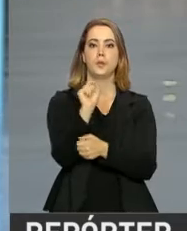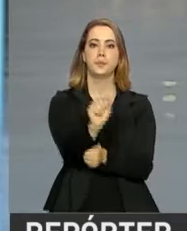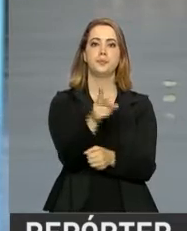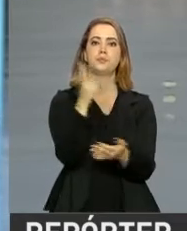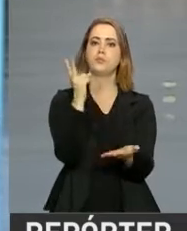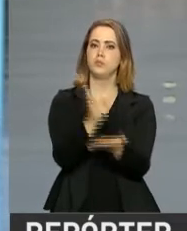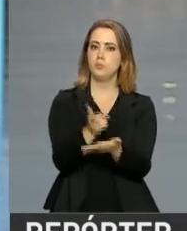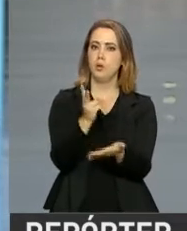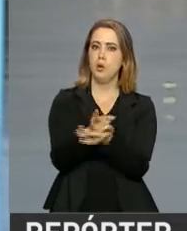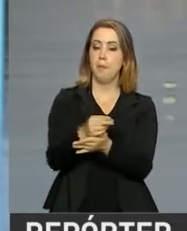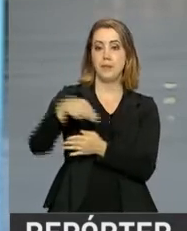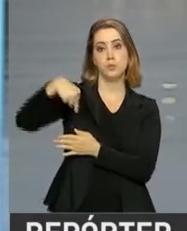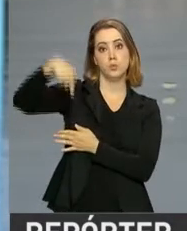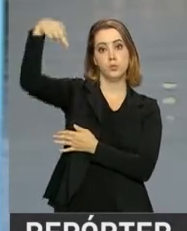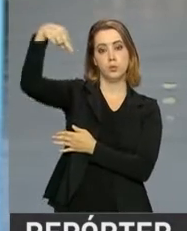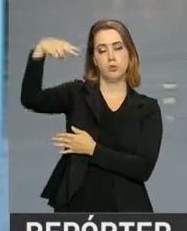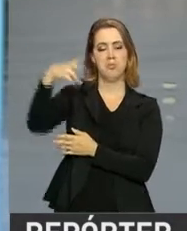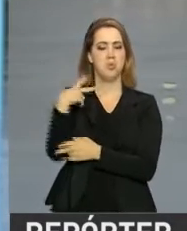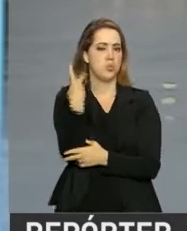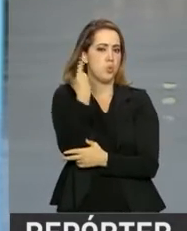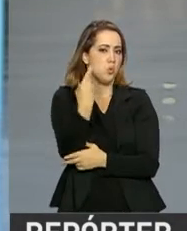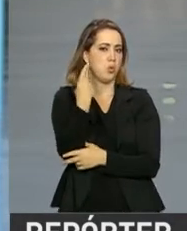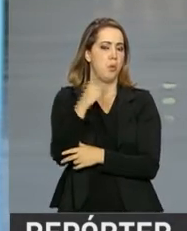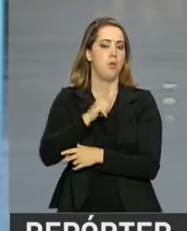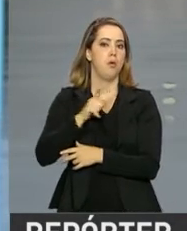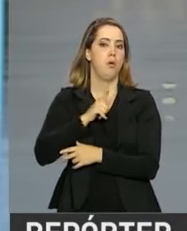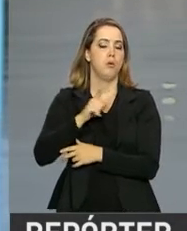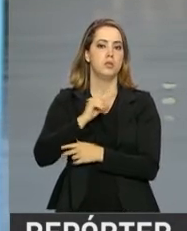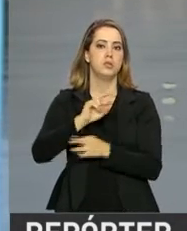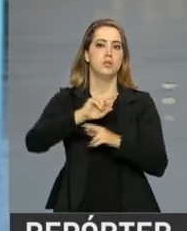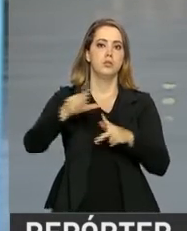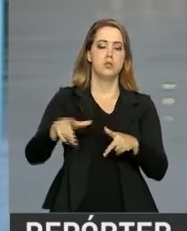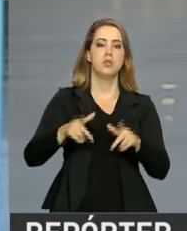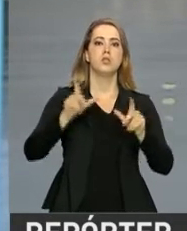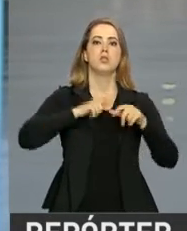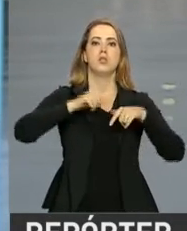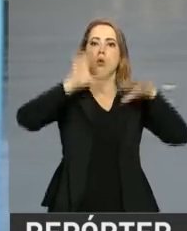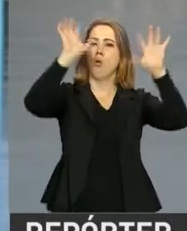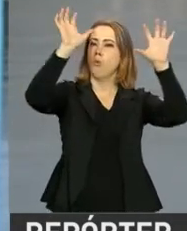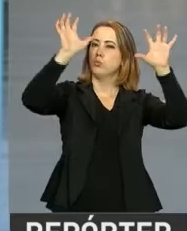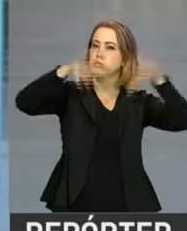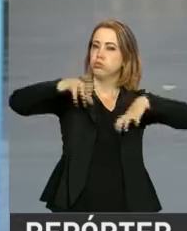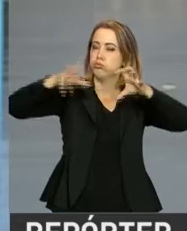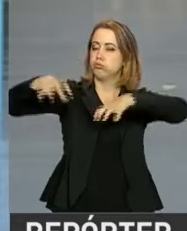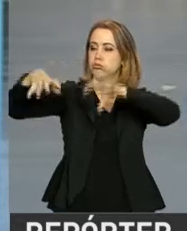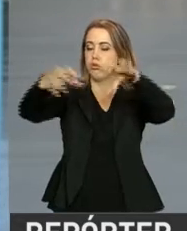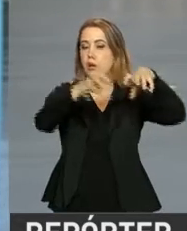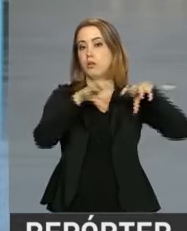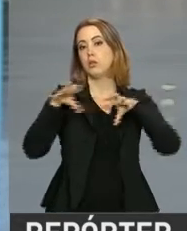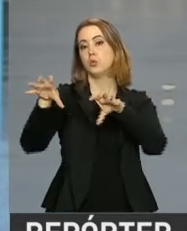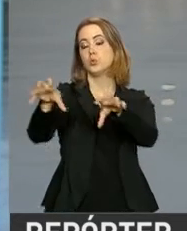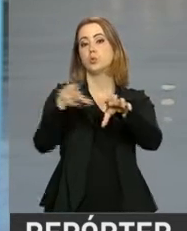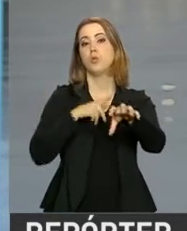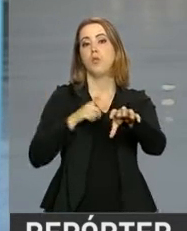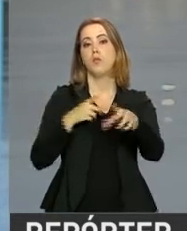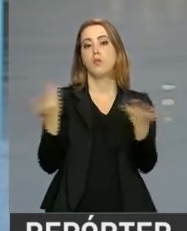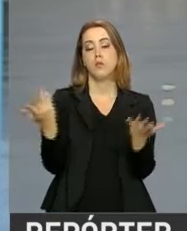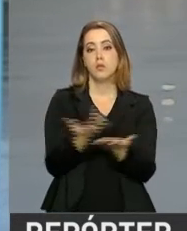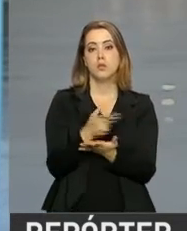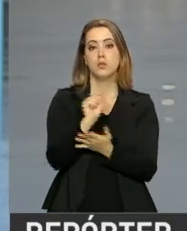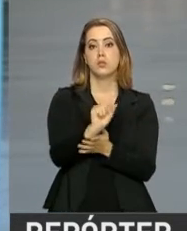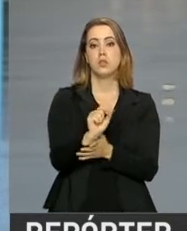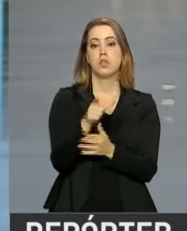mesmo na região norte que normalmente têm altos índices pluviométricos ou seja altos índices de chuva